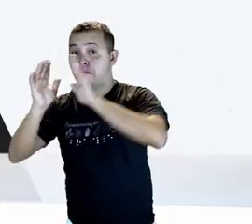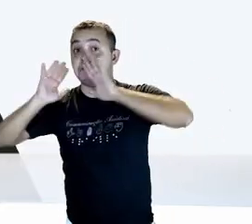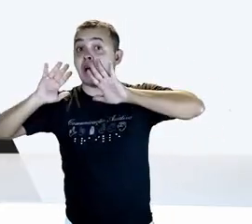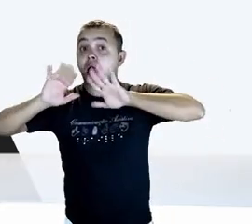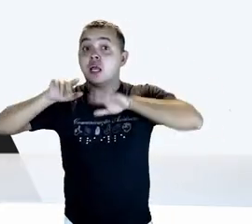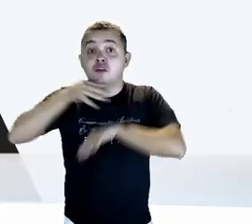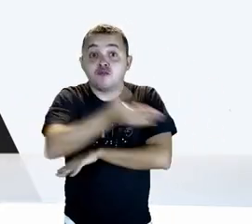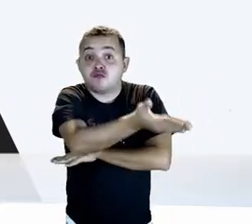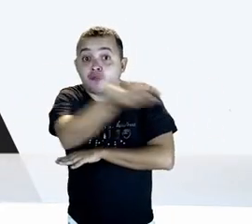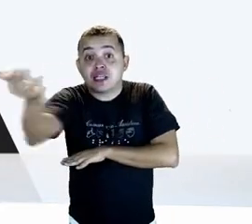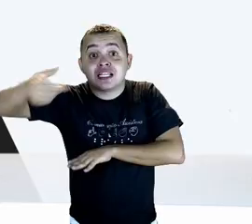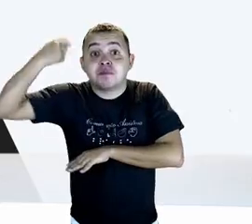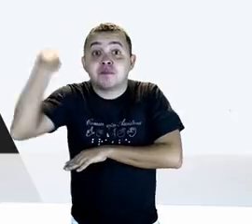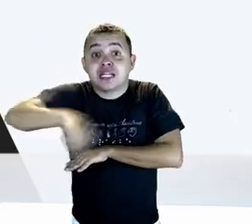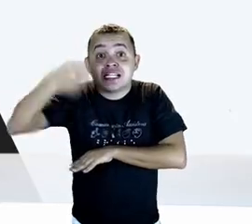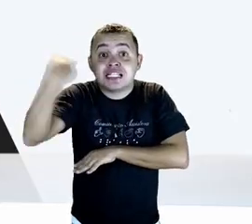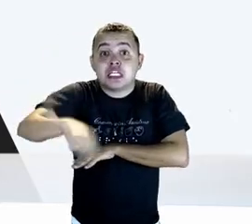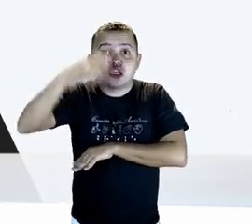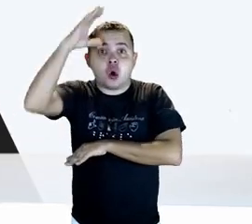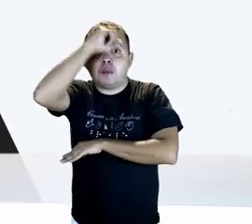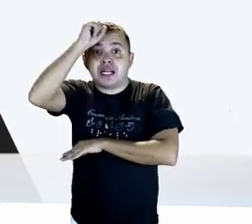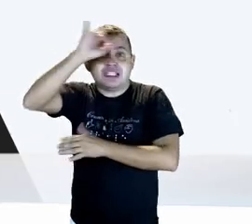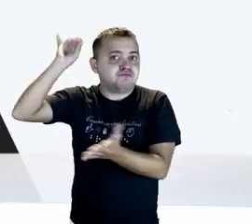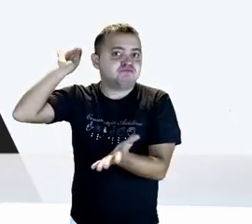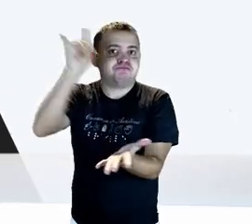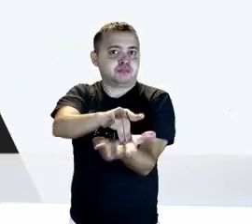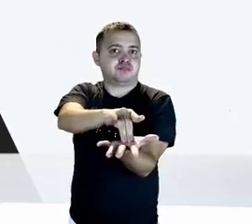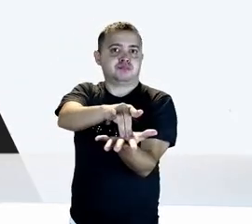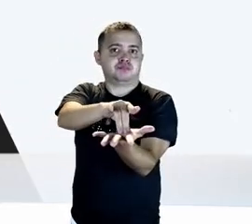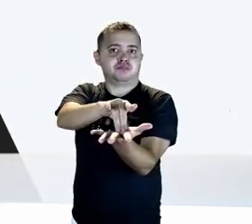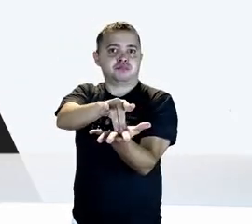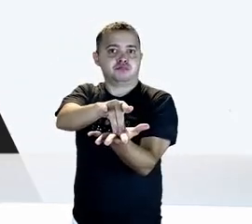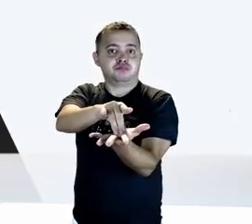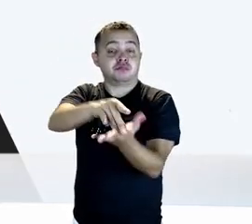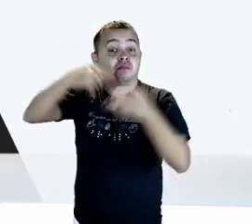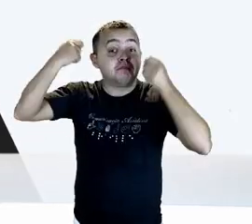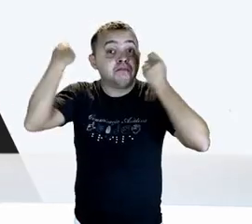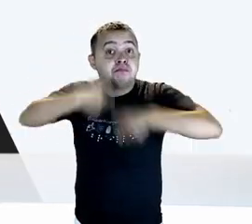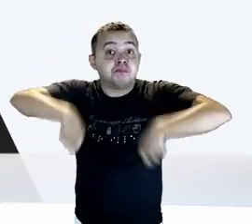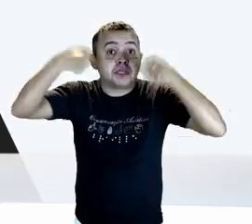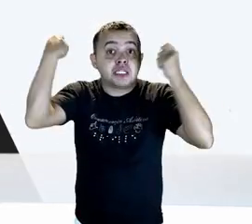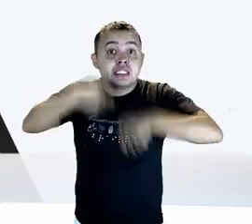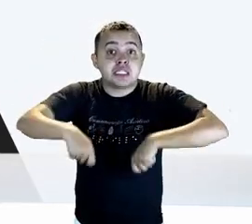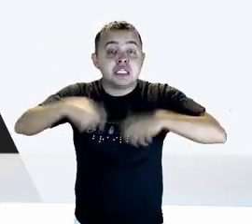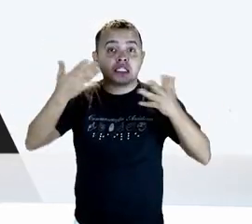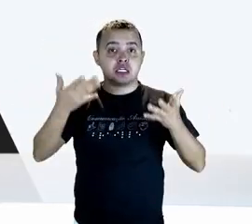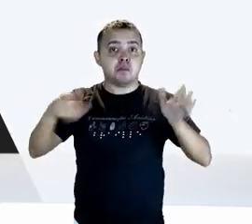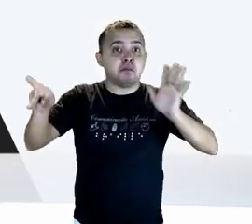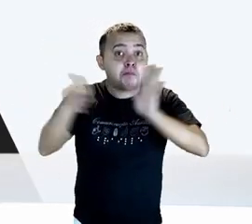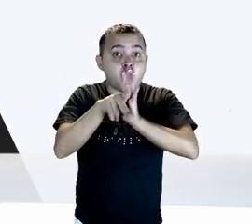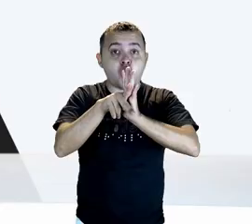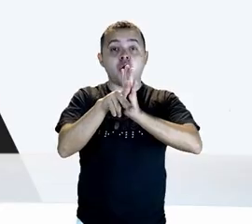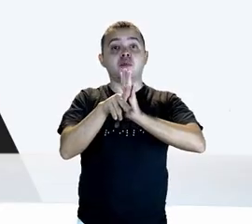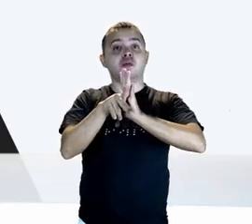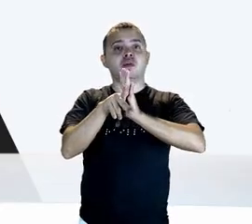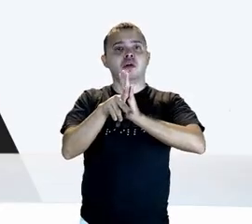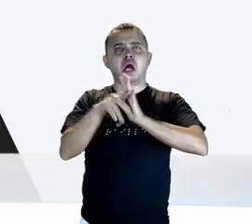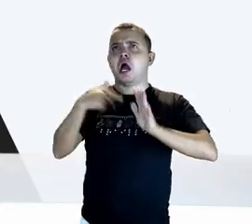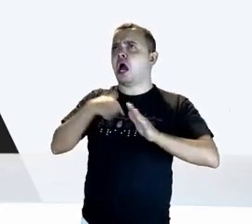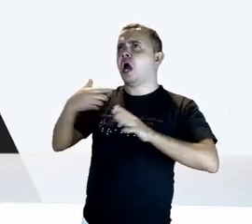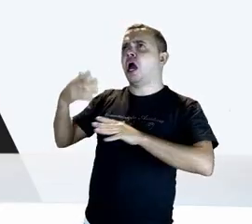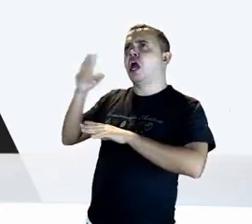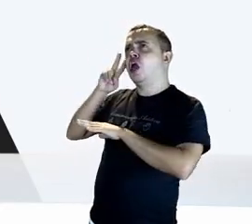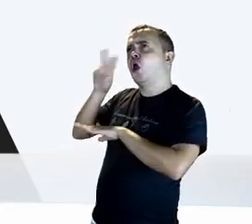mas é importante vocês terem um treinamento em relação a isso de forma bem específica, para ter uma